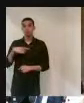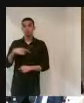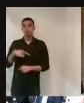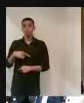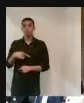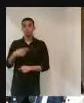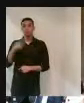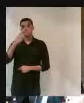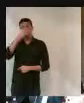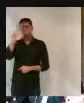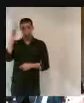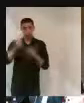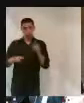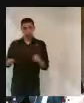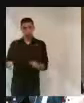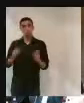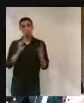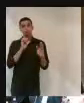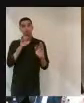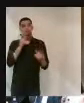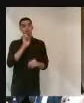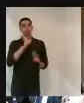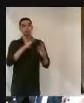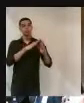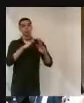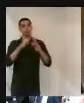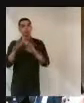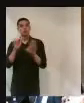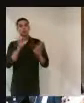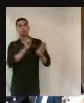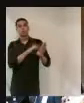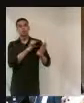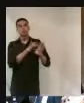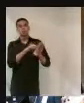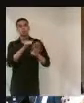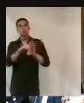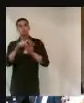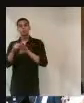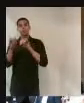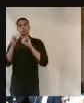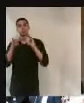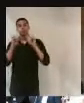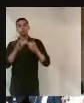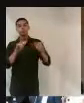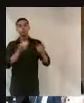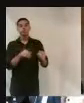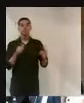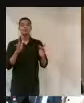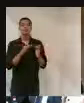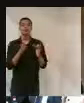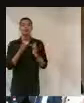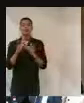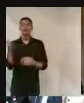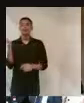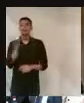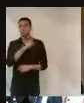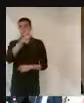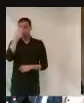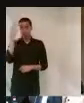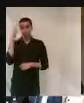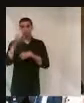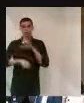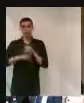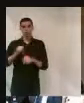catador divulga a coleta seletiva, porque não existe melhor contato a se fazer com o consumidor ou com o morador que o